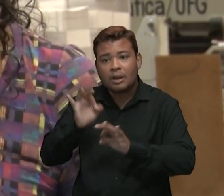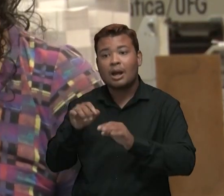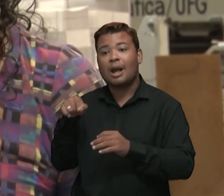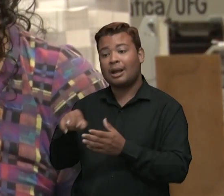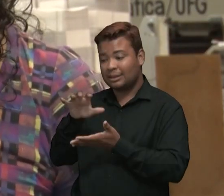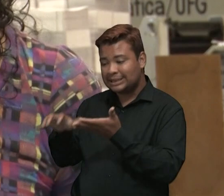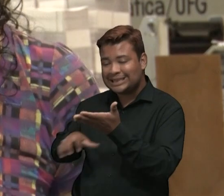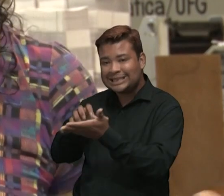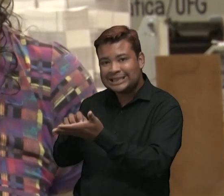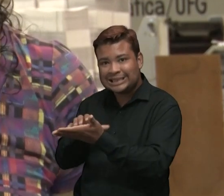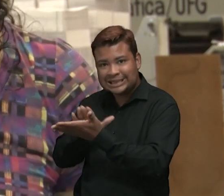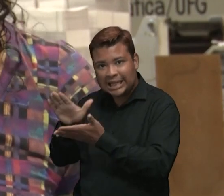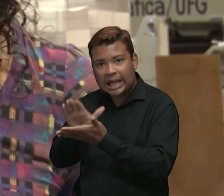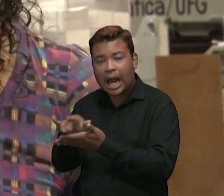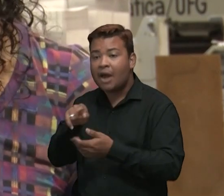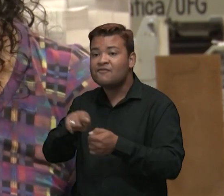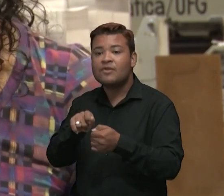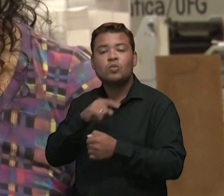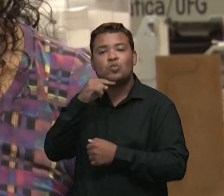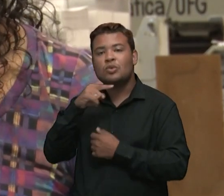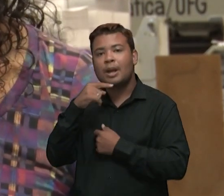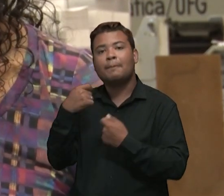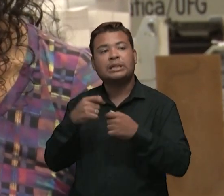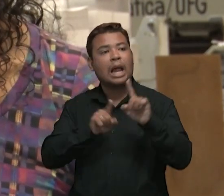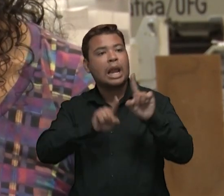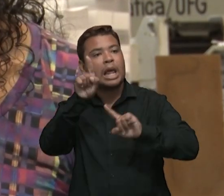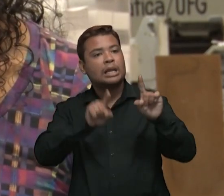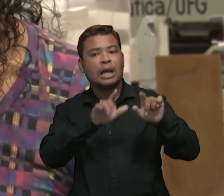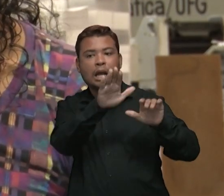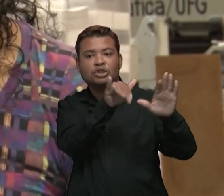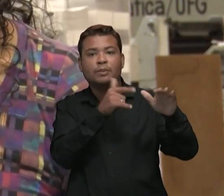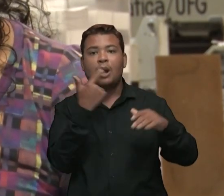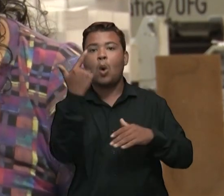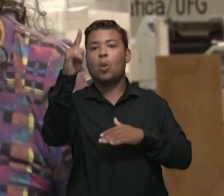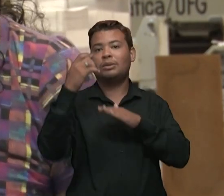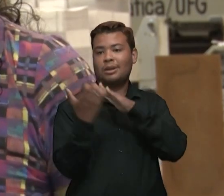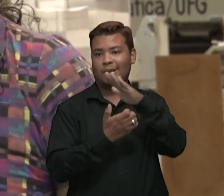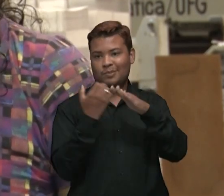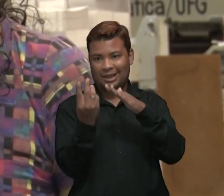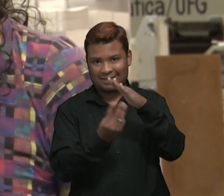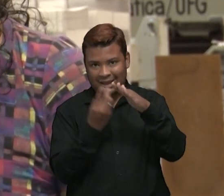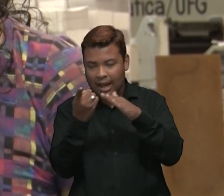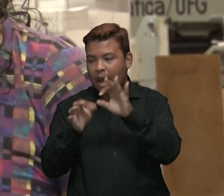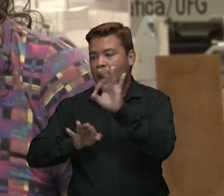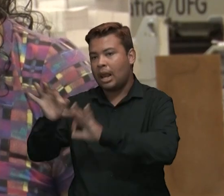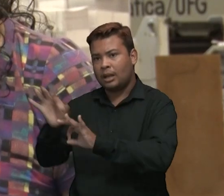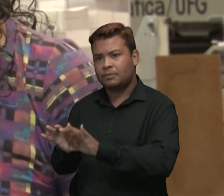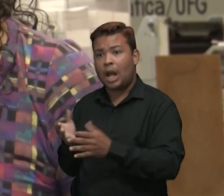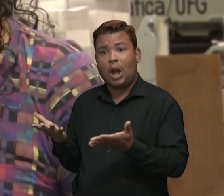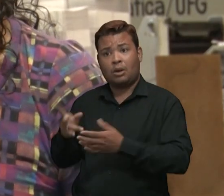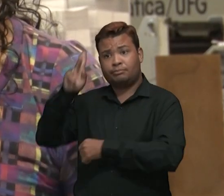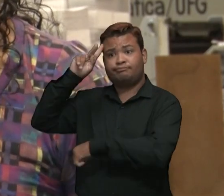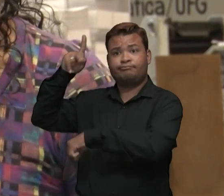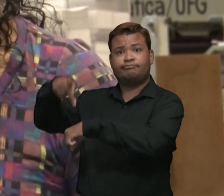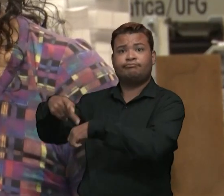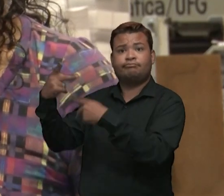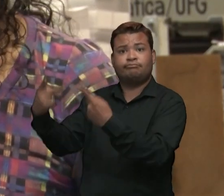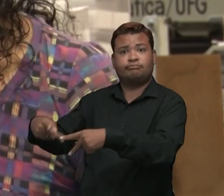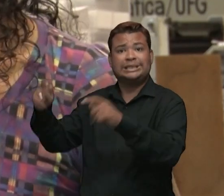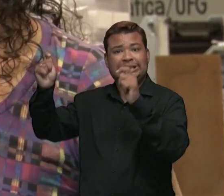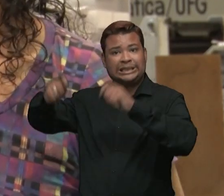fazia licitação para mandar para fora, terceirizar para outra empresa fazer. Agora a gente se tornou autônomo nesse